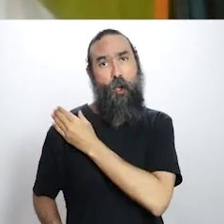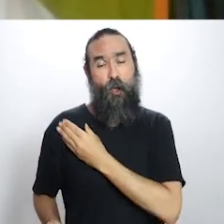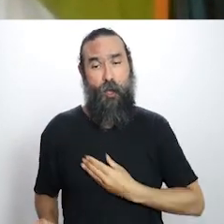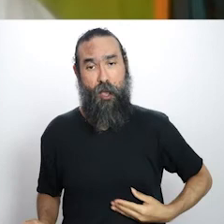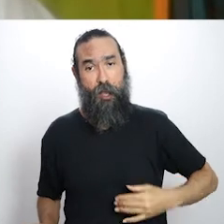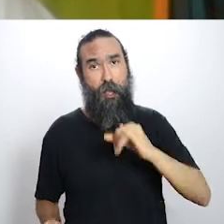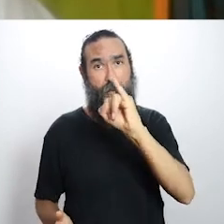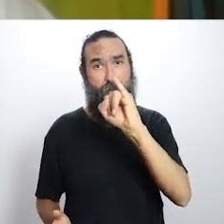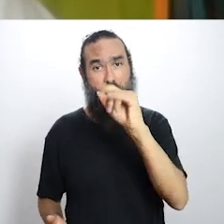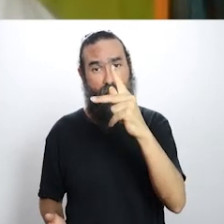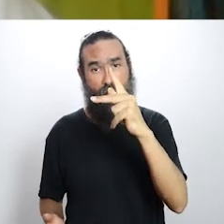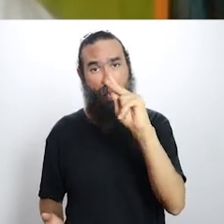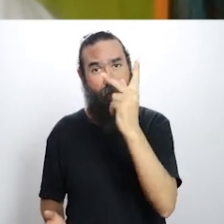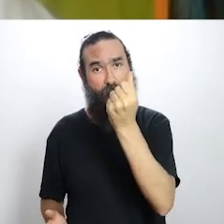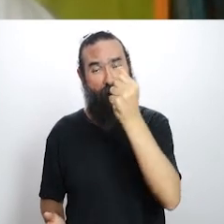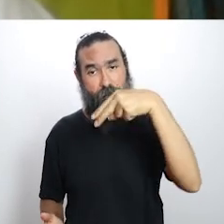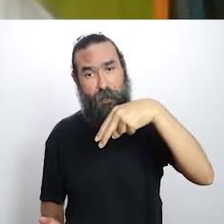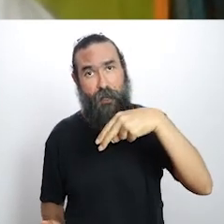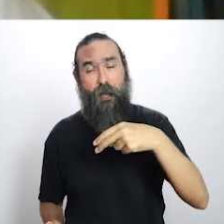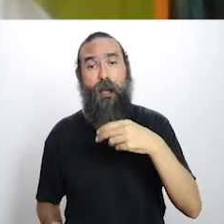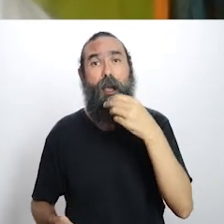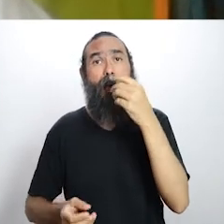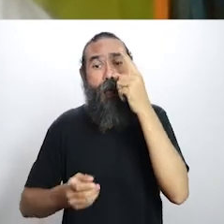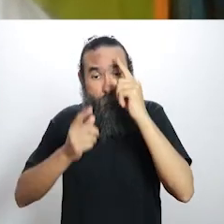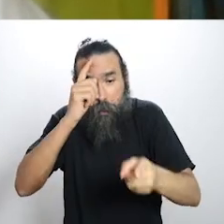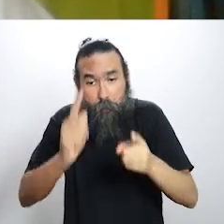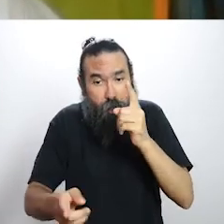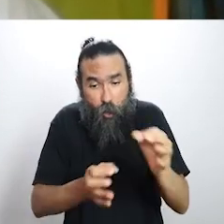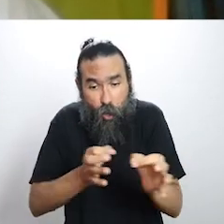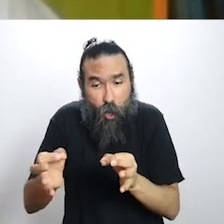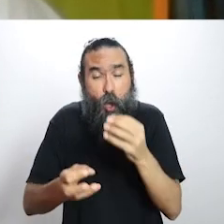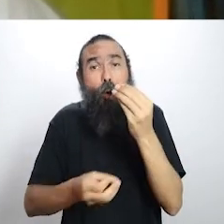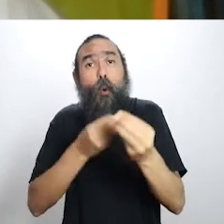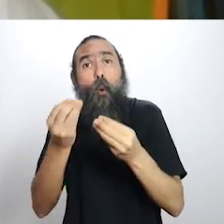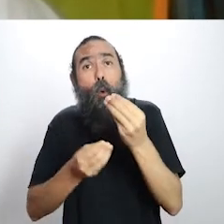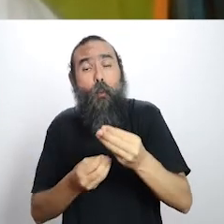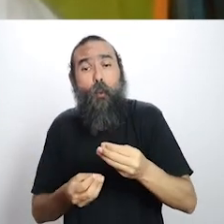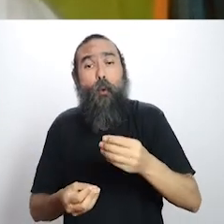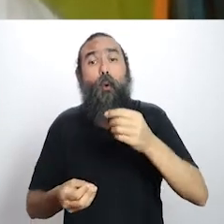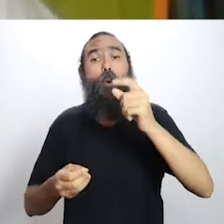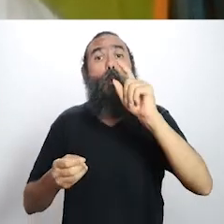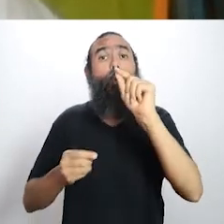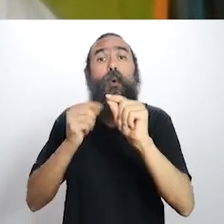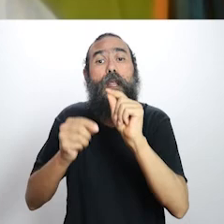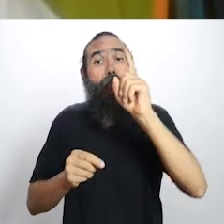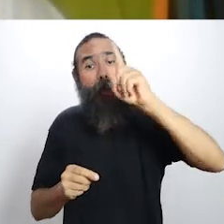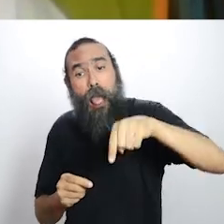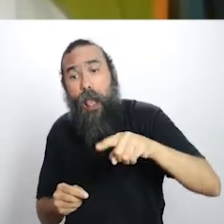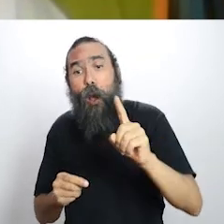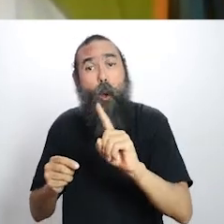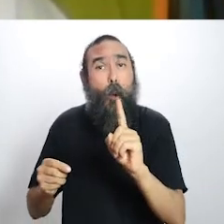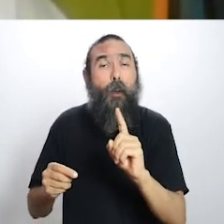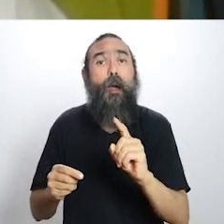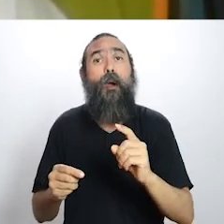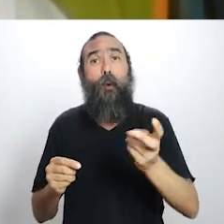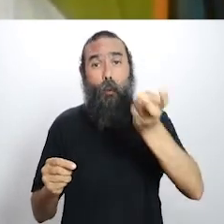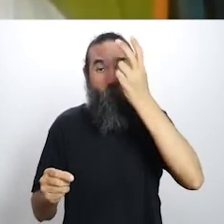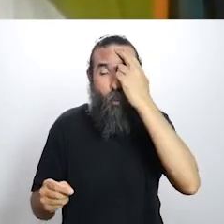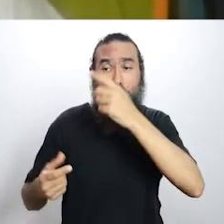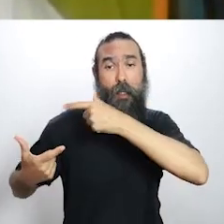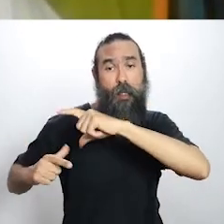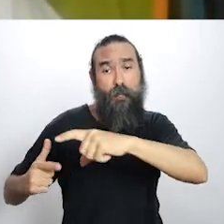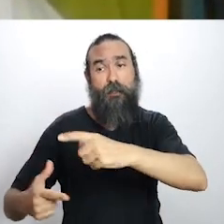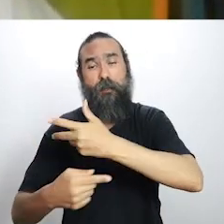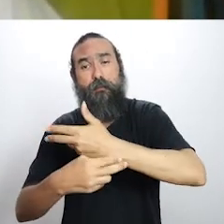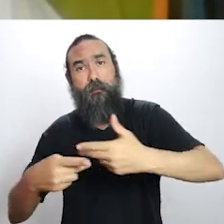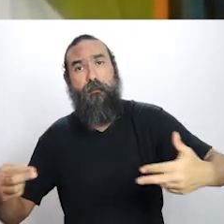patrimônio cultural, uso de costumes, festas e celebrações, lugares e paisagens. Mas